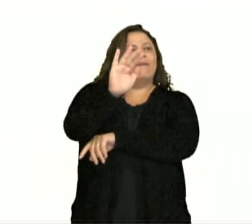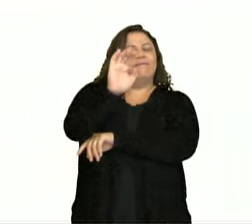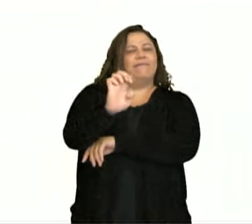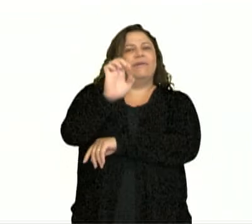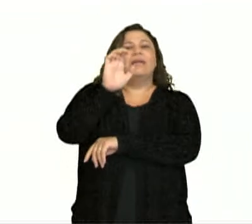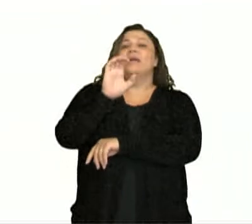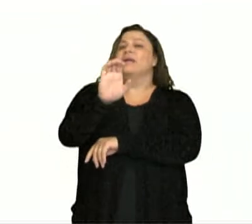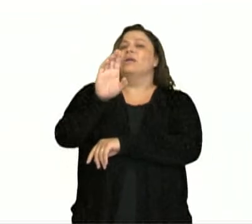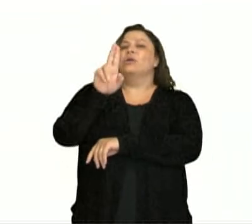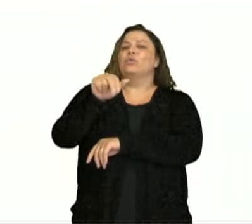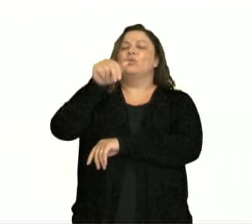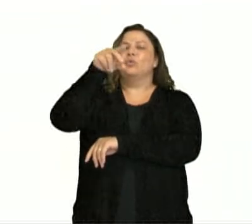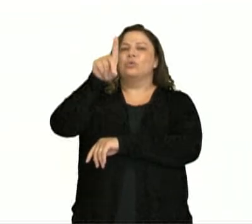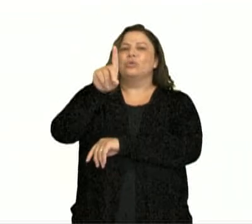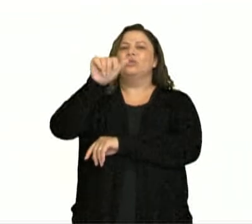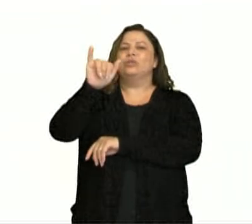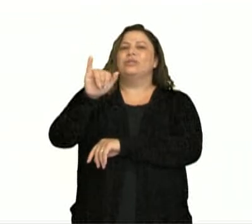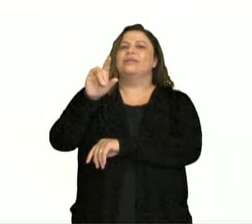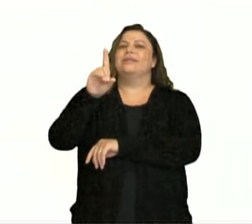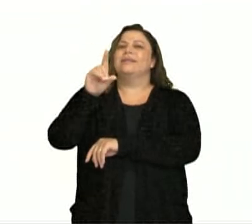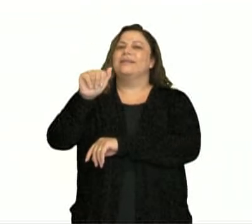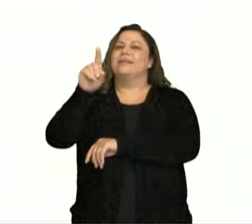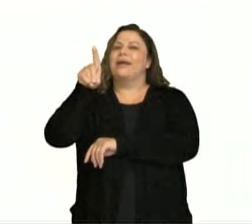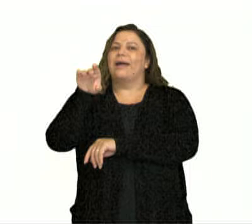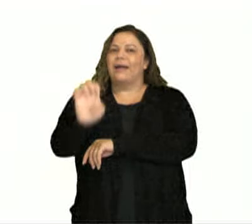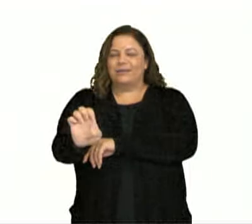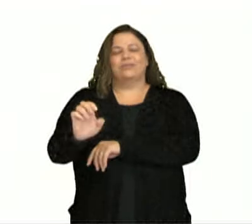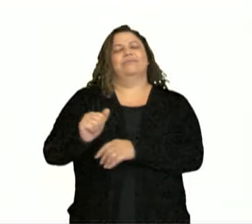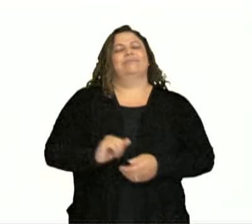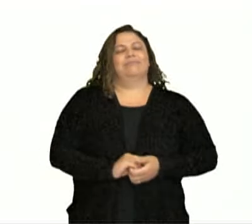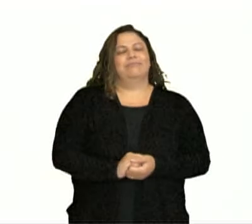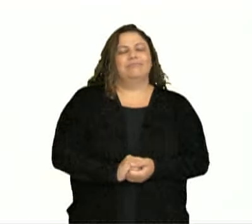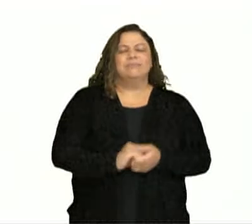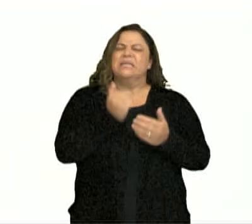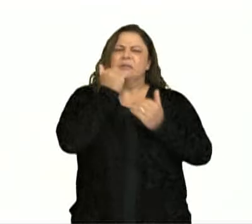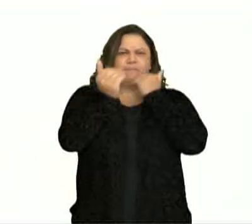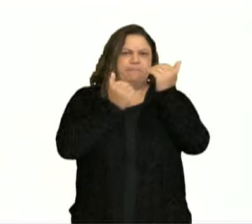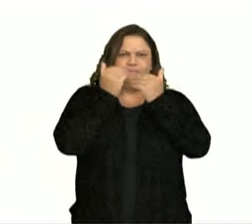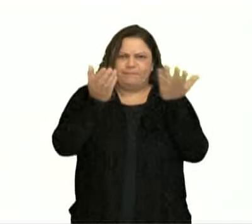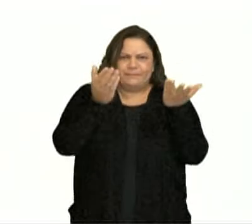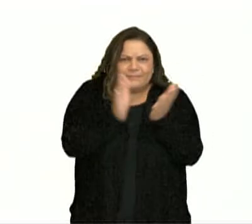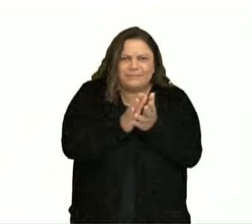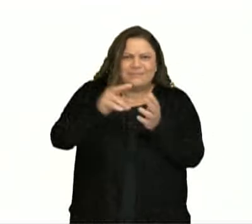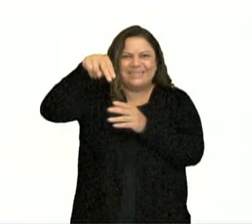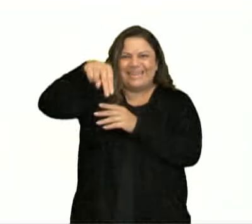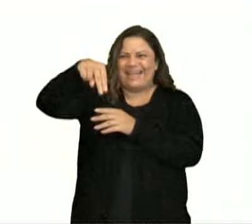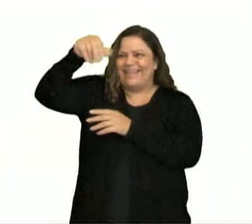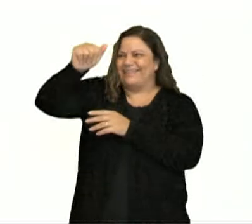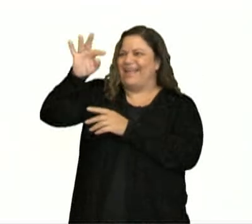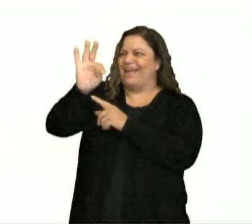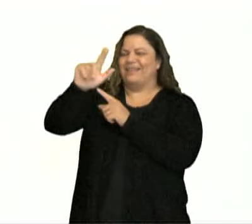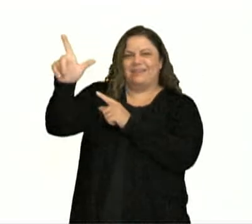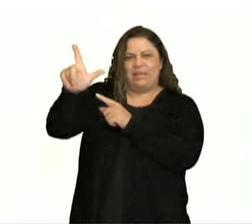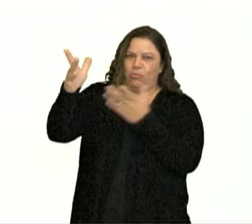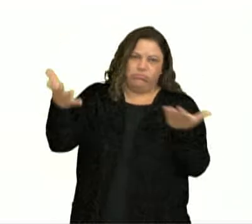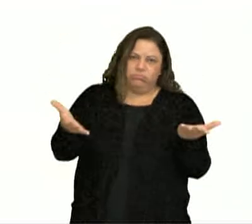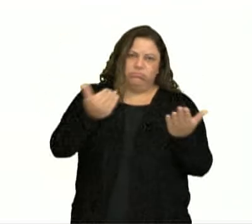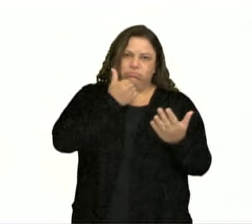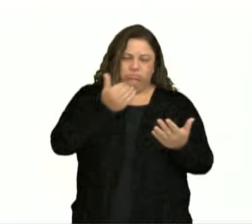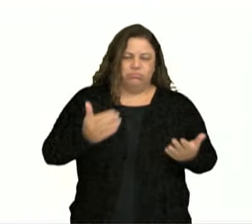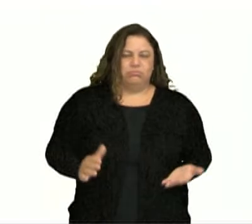fecundidade. Meu Deus, taxa de natalidade não tem nada a ver com o que você compra no Natal, entendeu? Nós já vamos ver aqui. Vamos